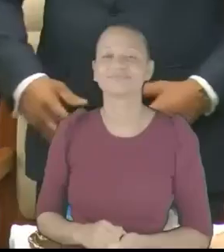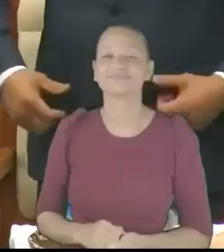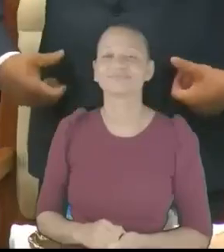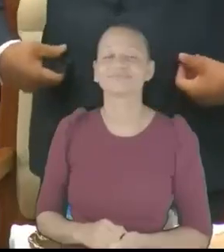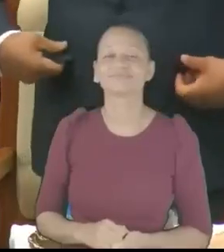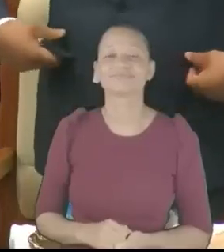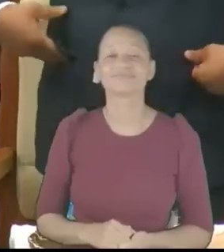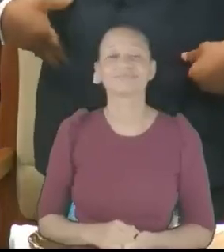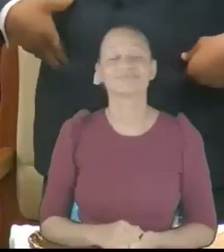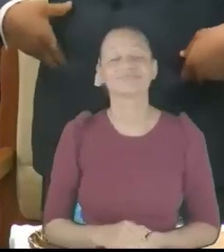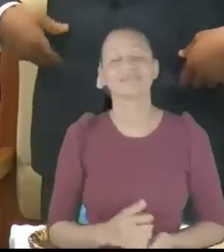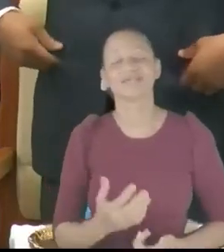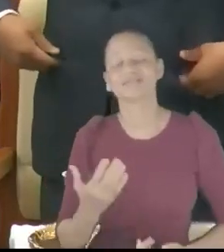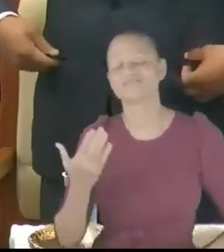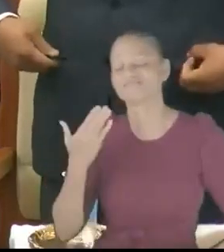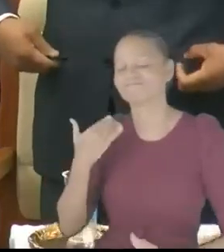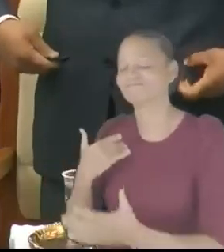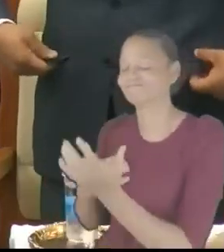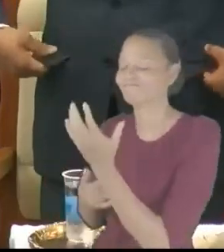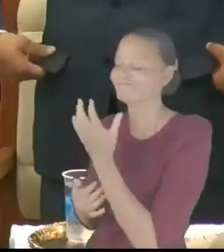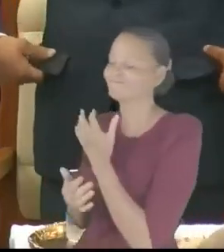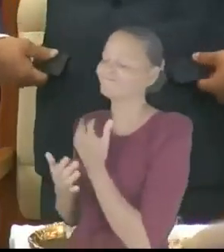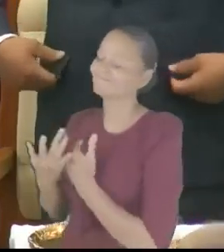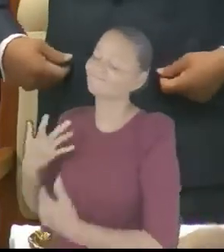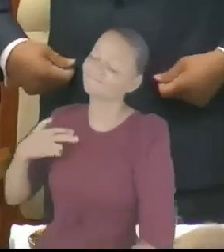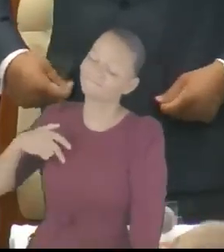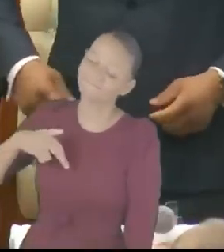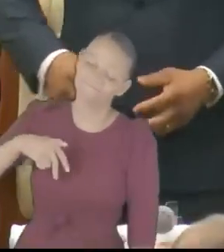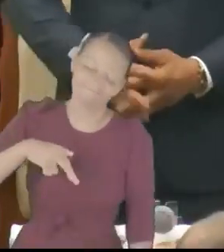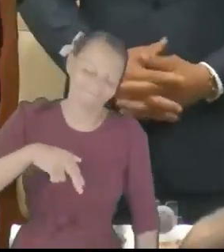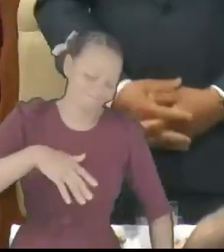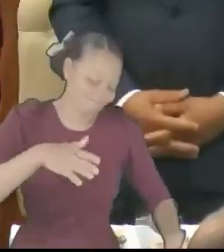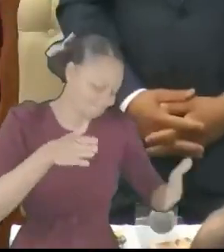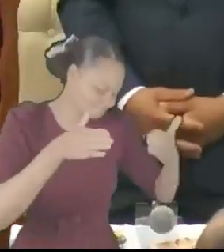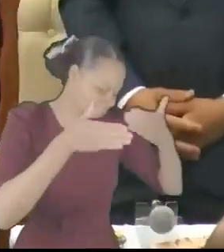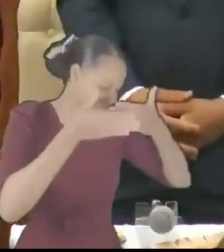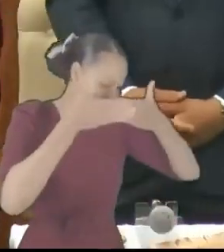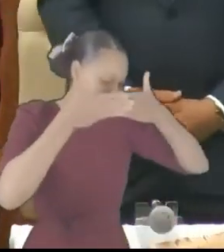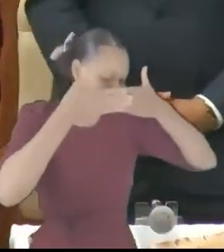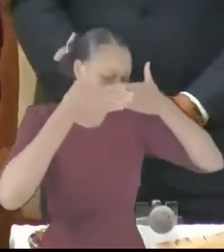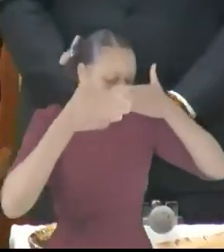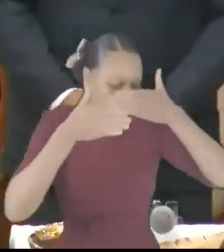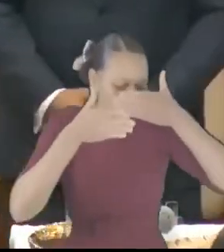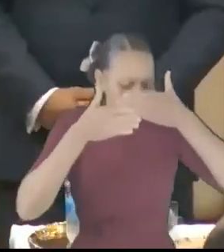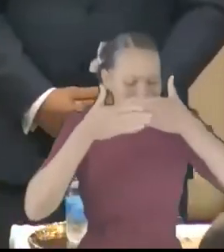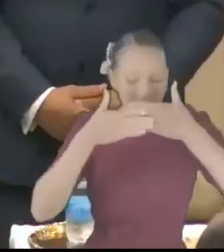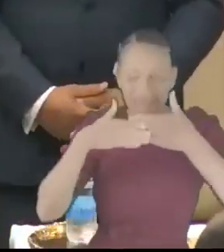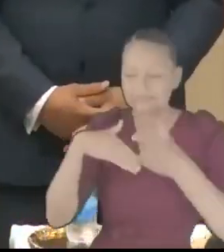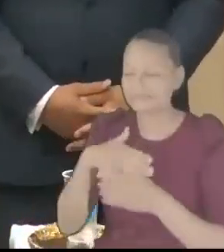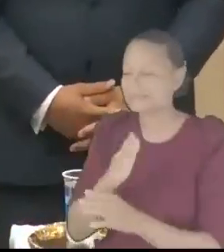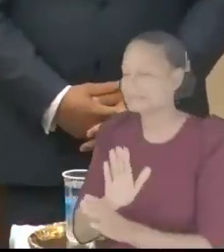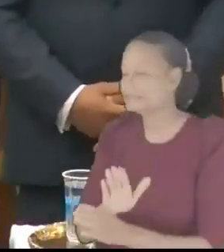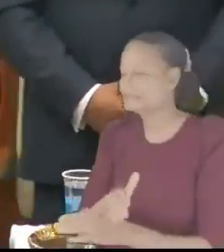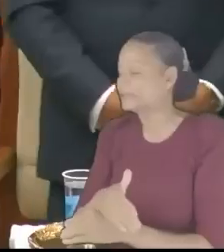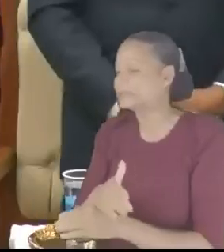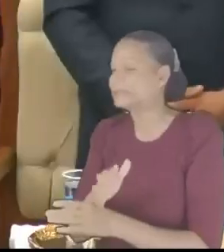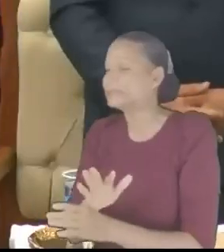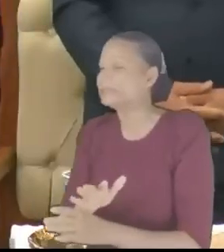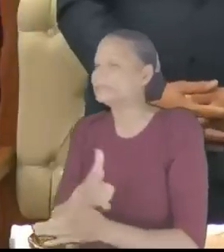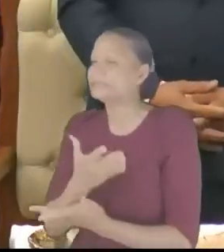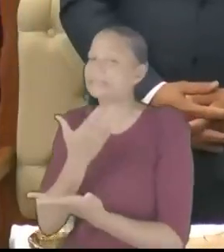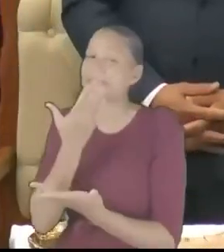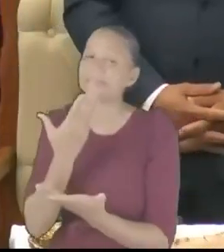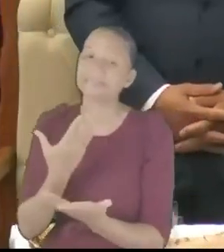Oh, quão cego andei e perdido vaguei,